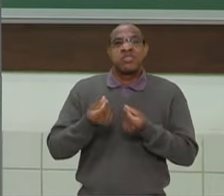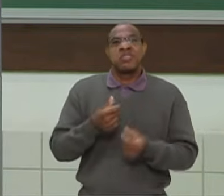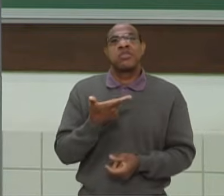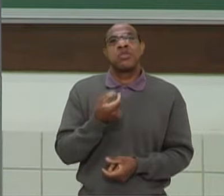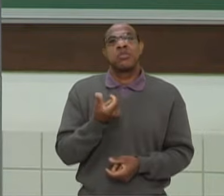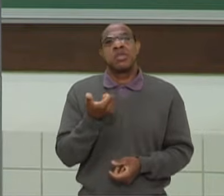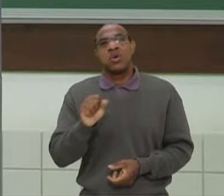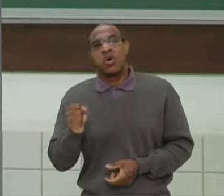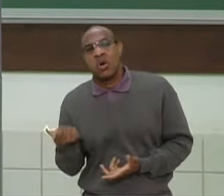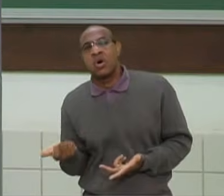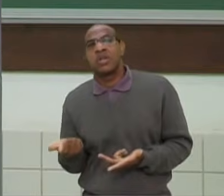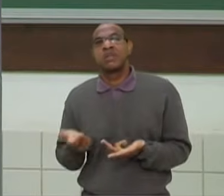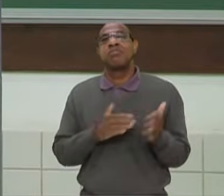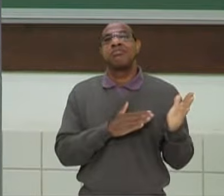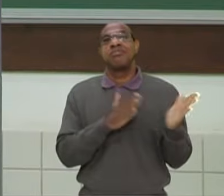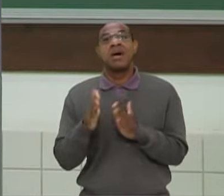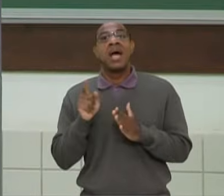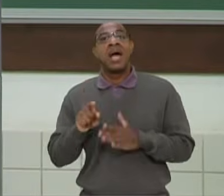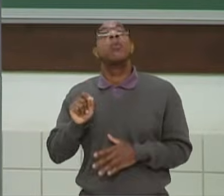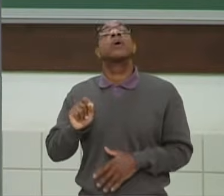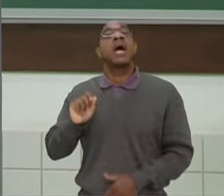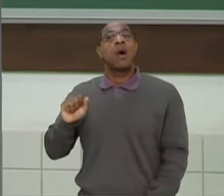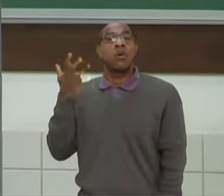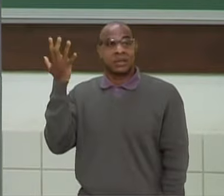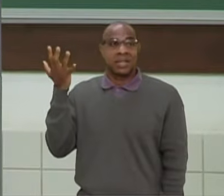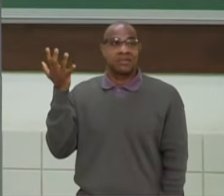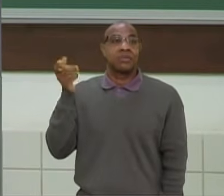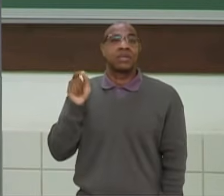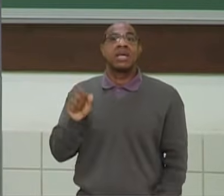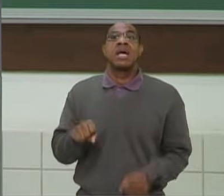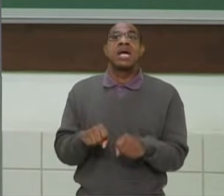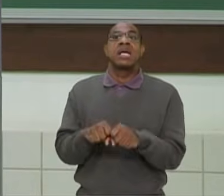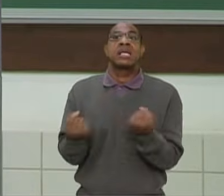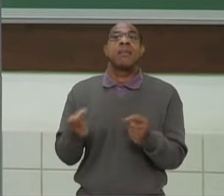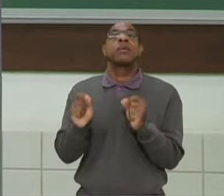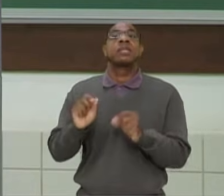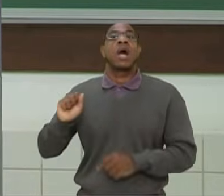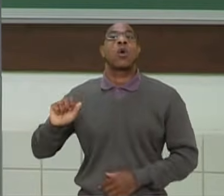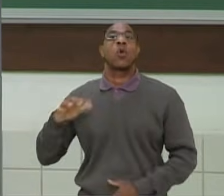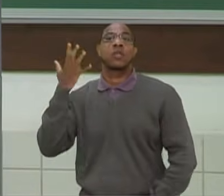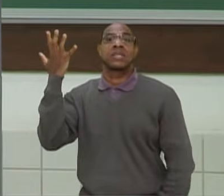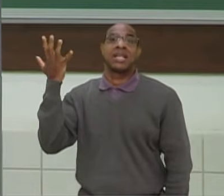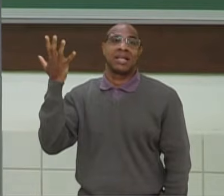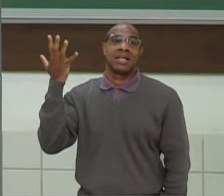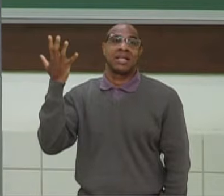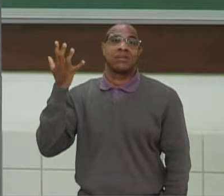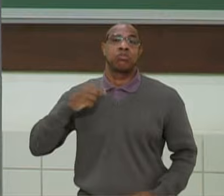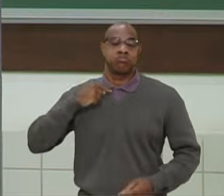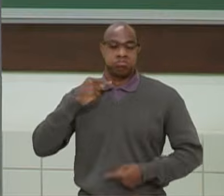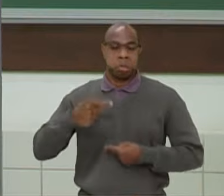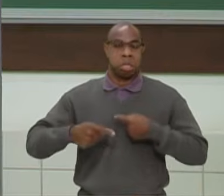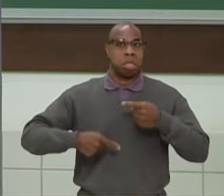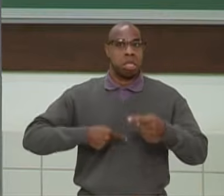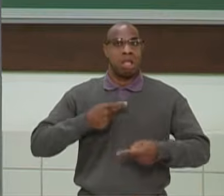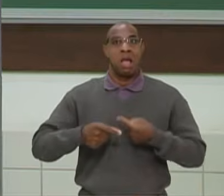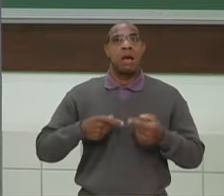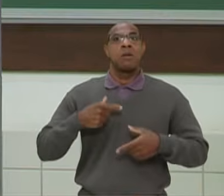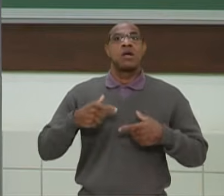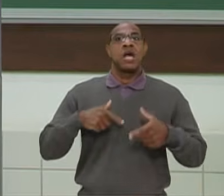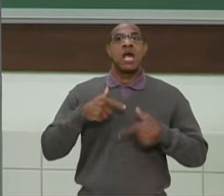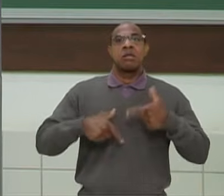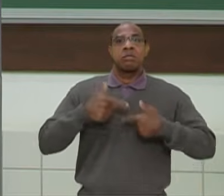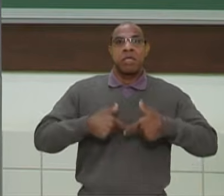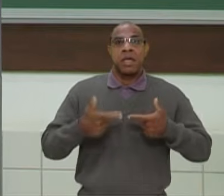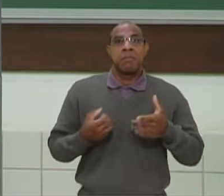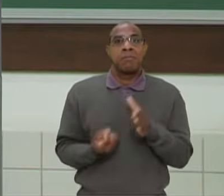econômica de não sei quando. É quando isso acontece, né? Meio que quebra ali o que está acontecendo, aquele ciclo de gera emprego, e